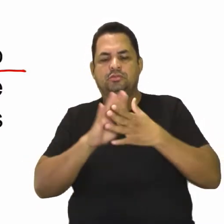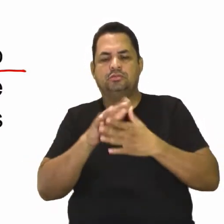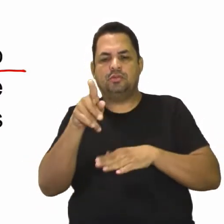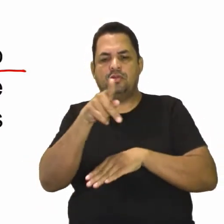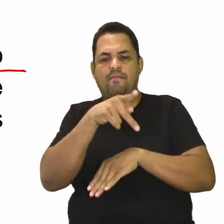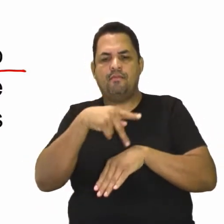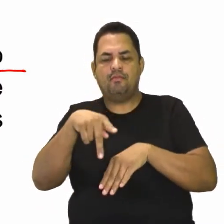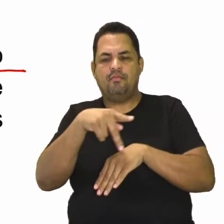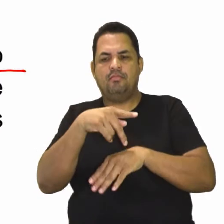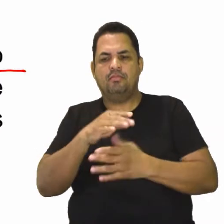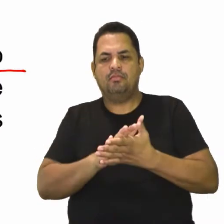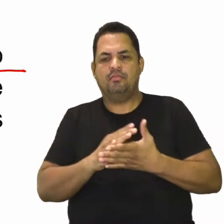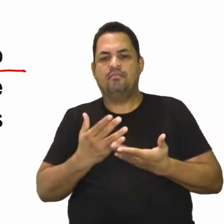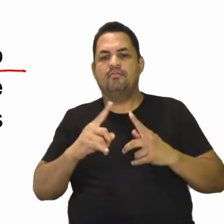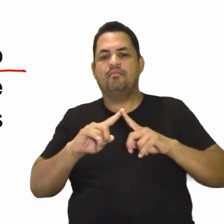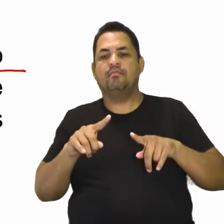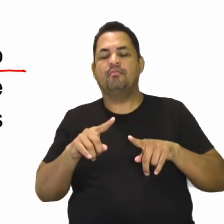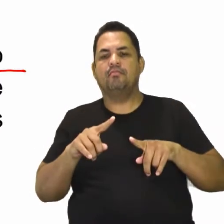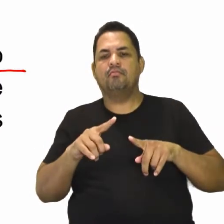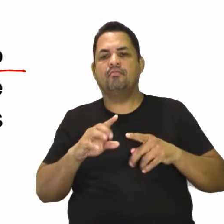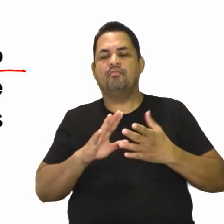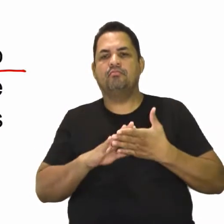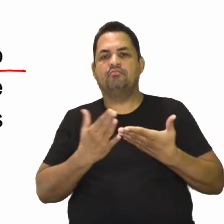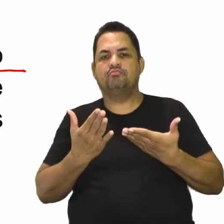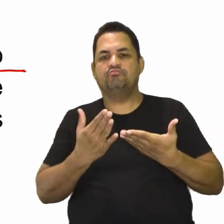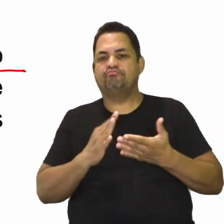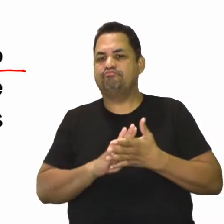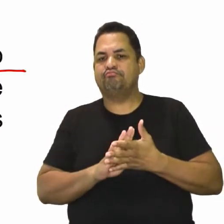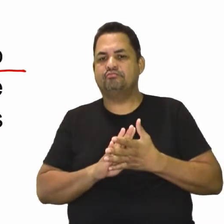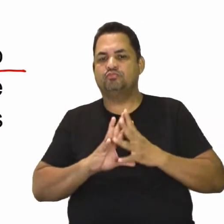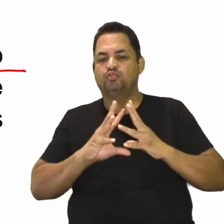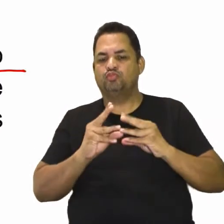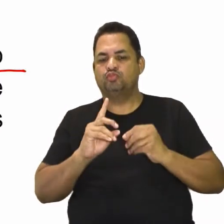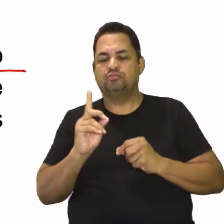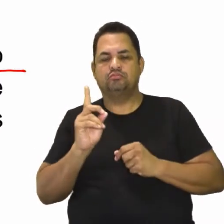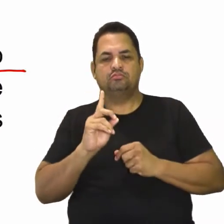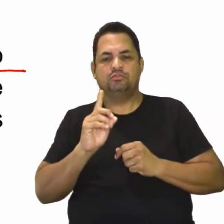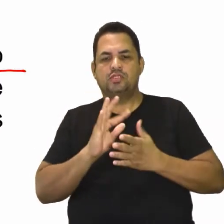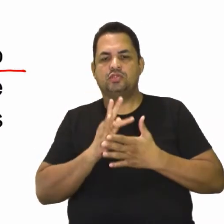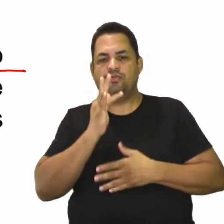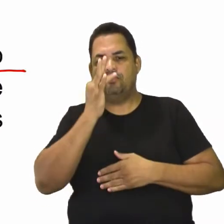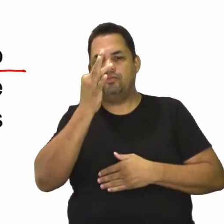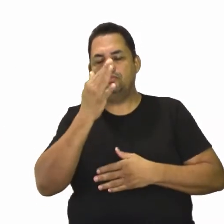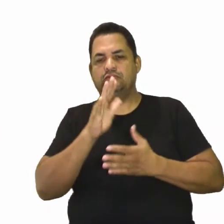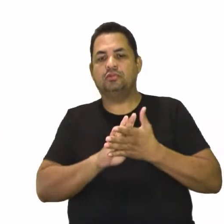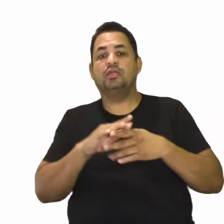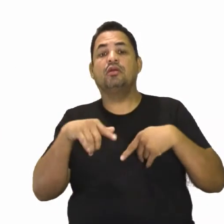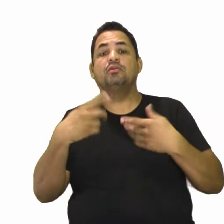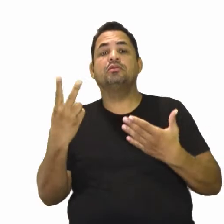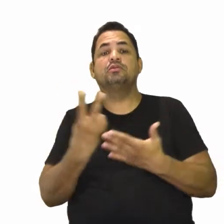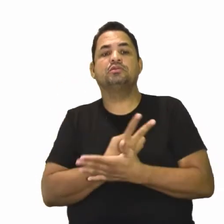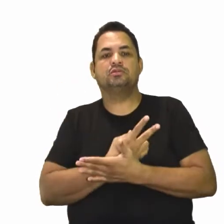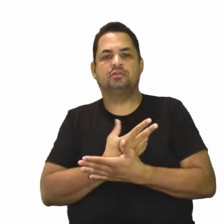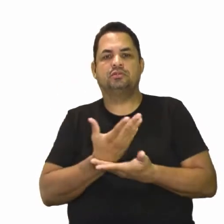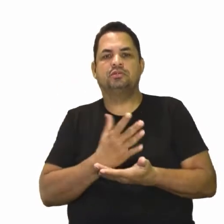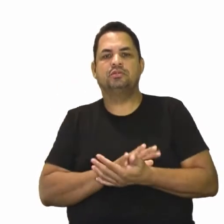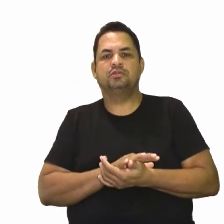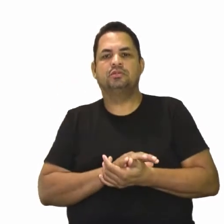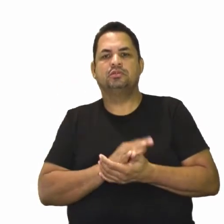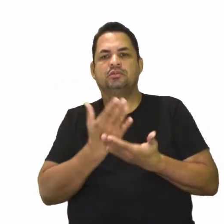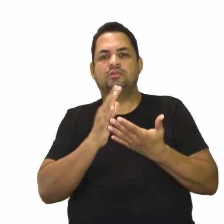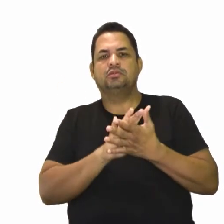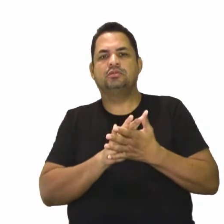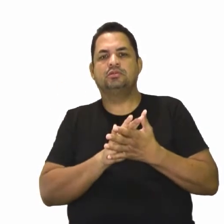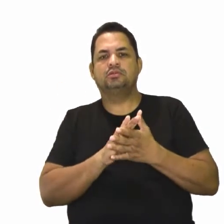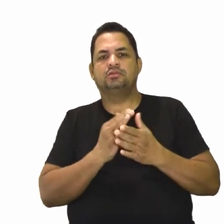sabemos, nem tudo é flores. Qual foi o reflexo disso daqui? Obras